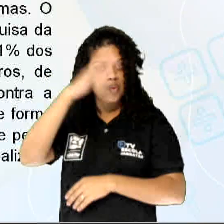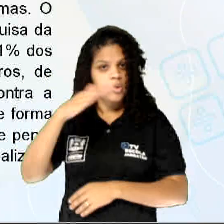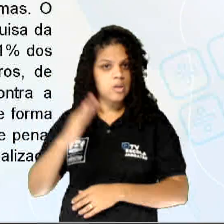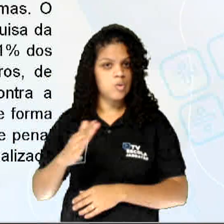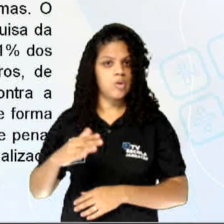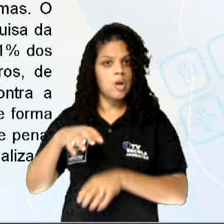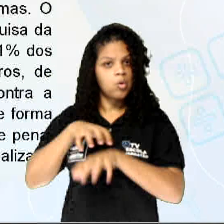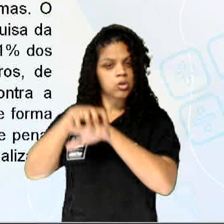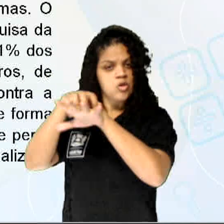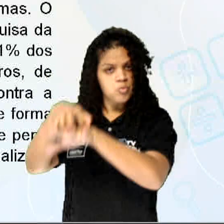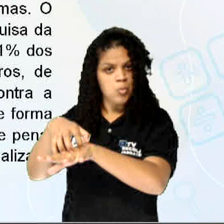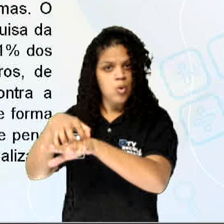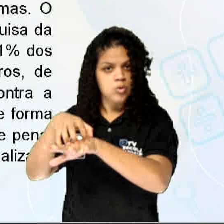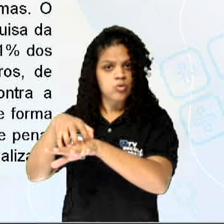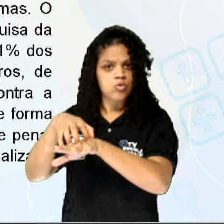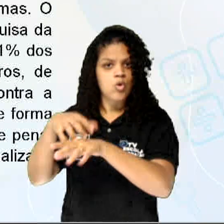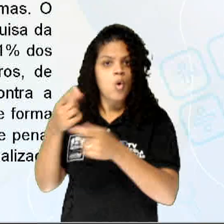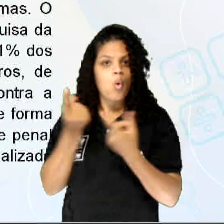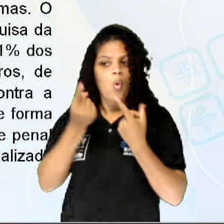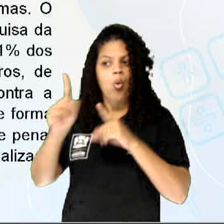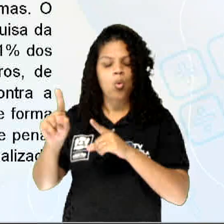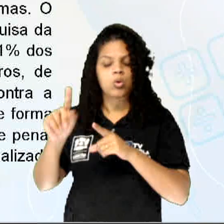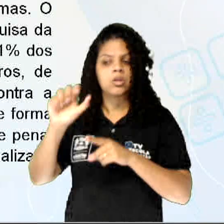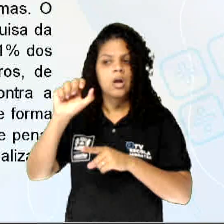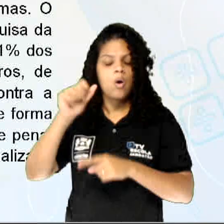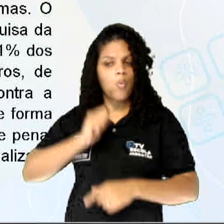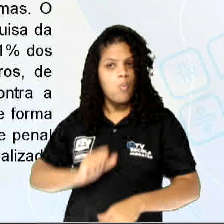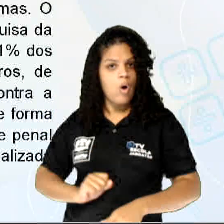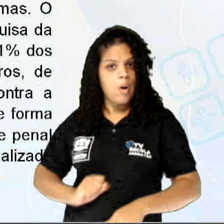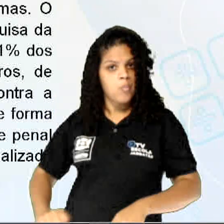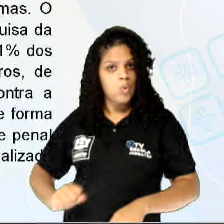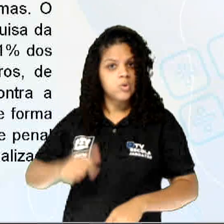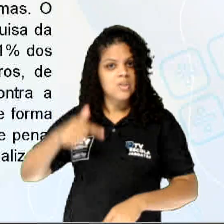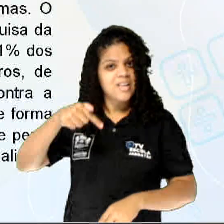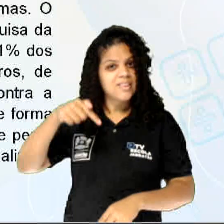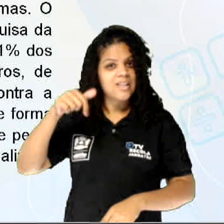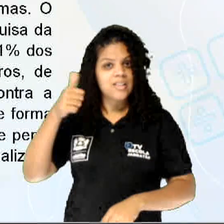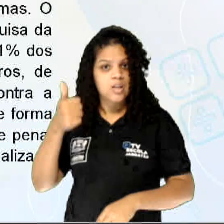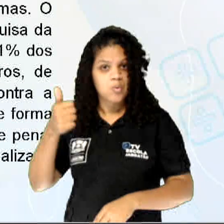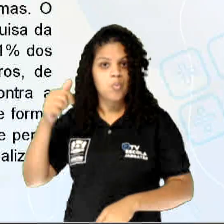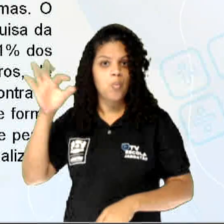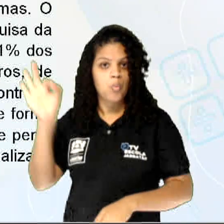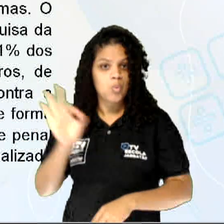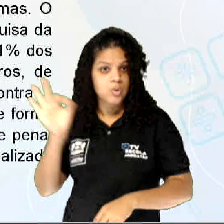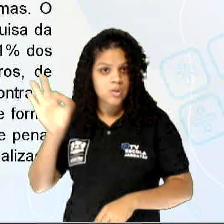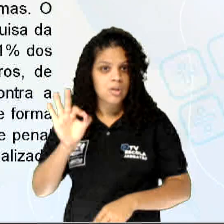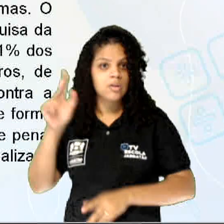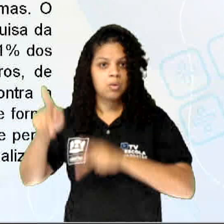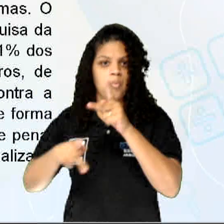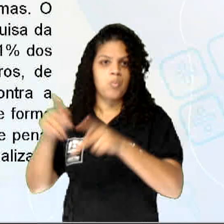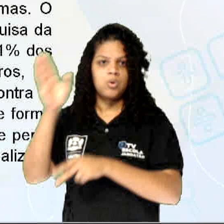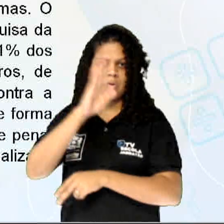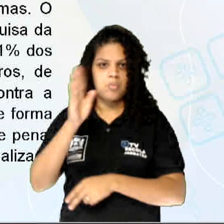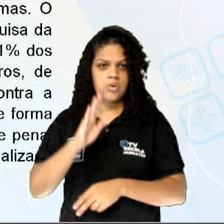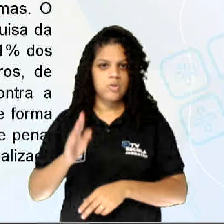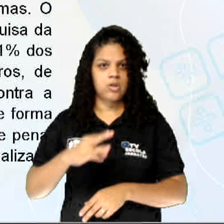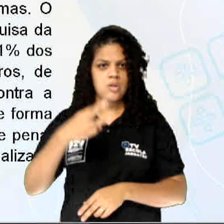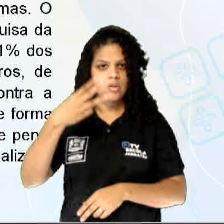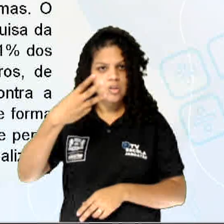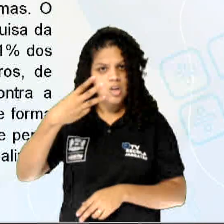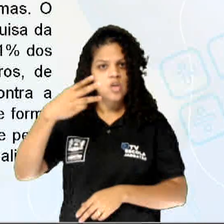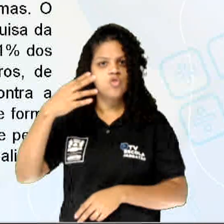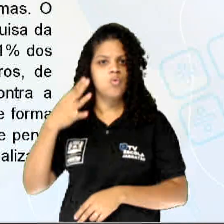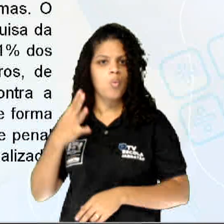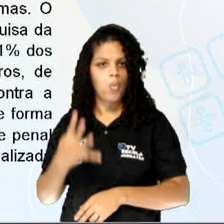aborto 71% dos brasileiros, de acordo com o Datafolha. 3/4 dos brasileiros, de acordo